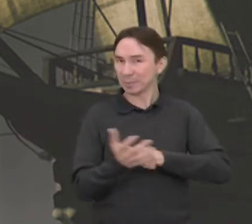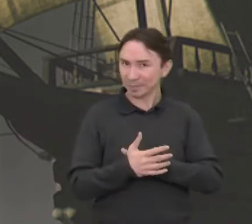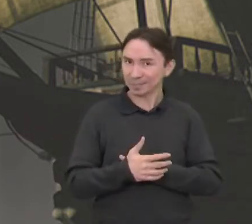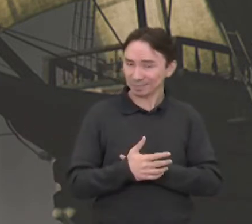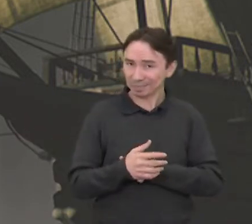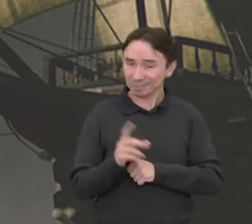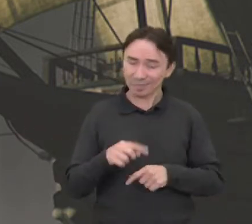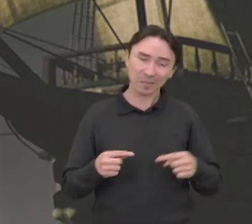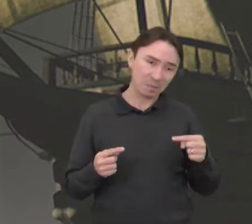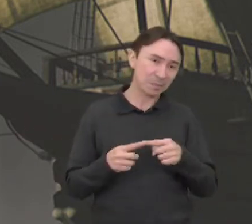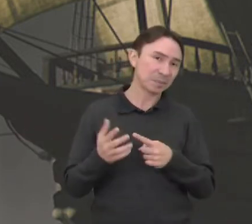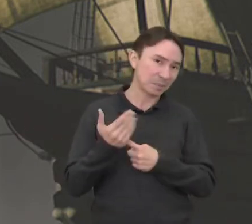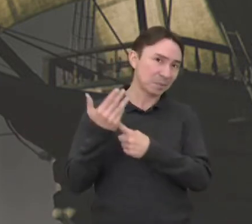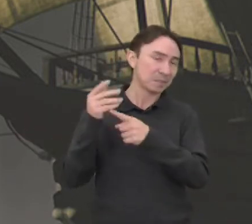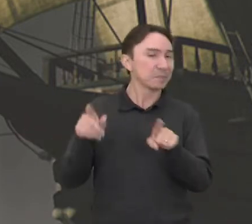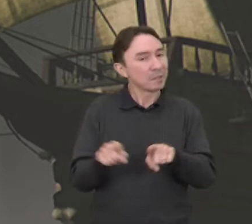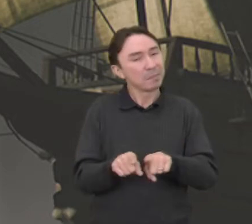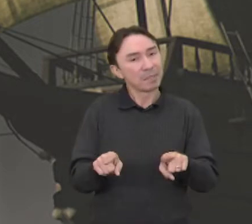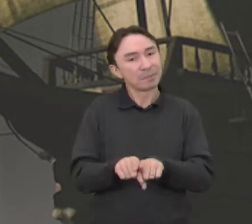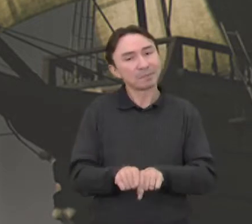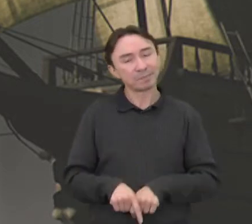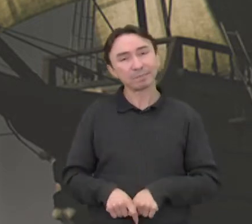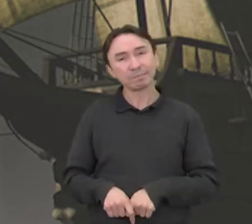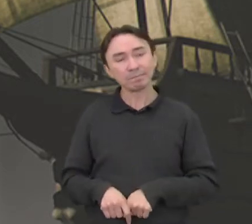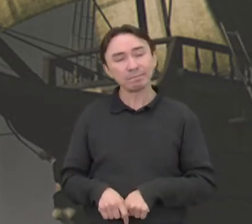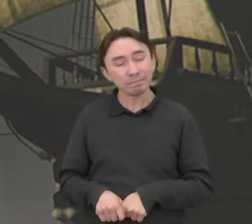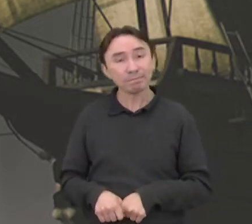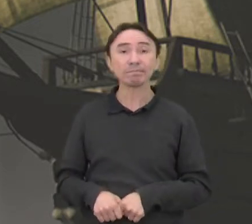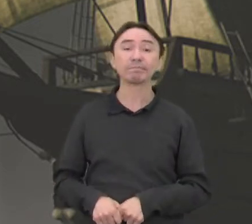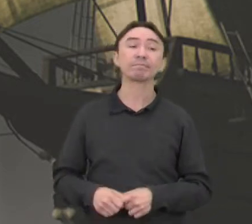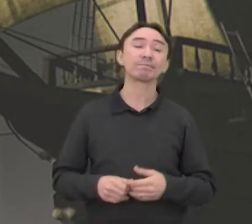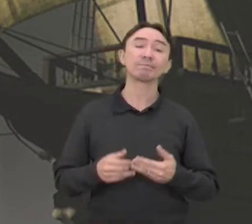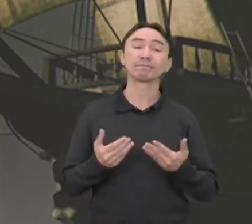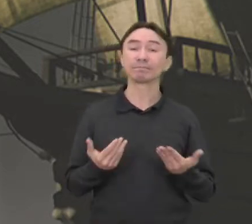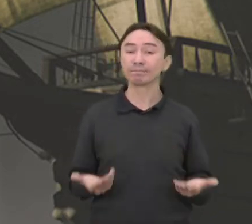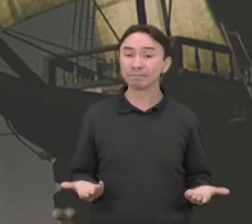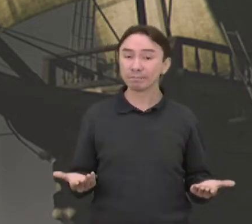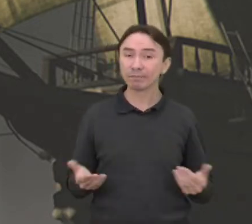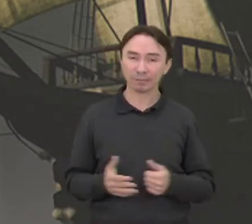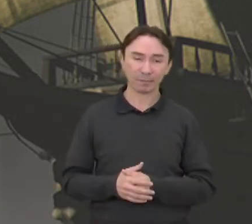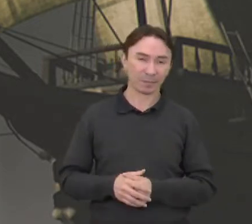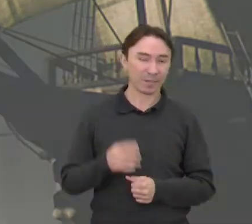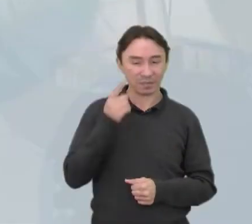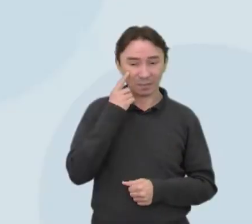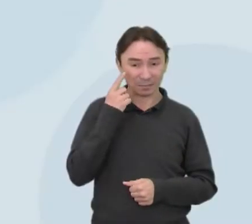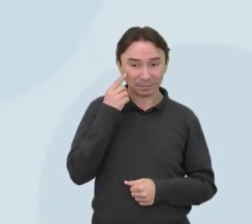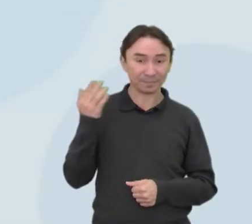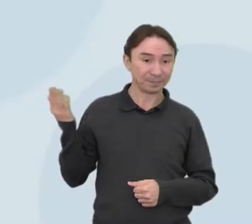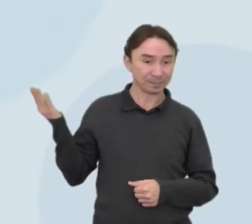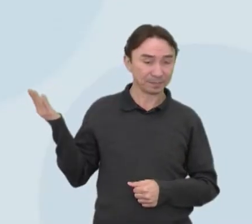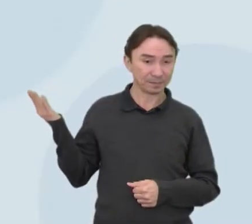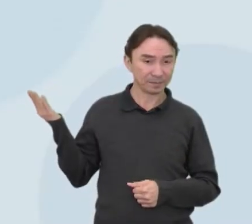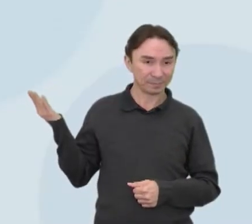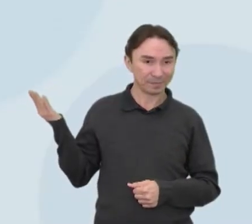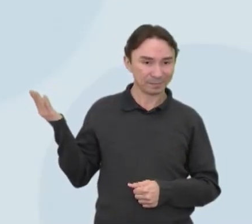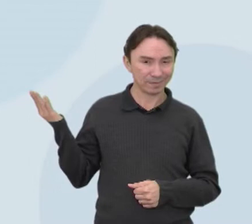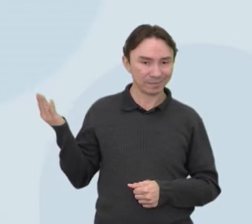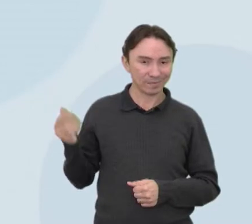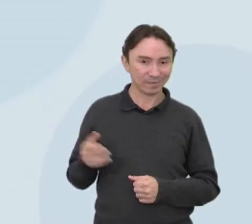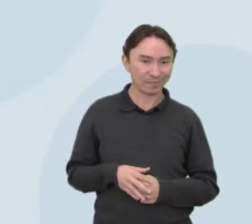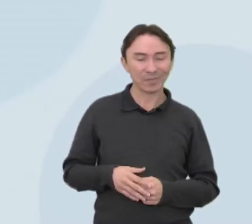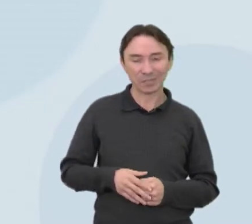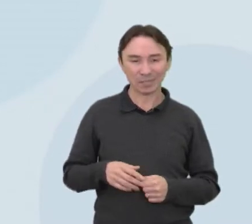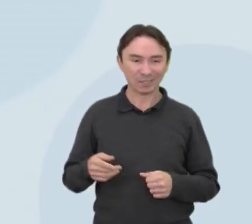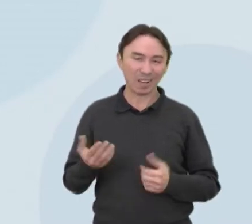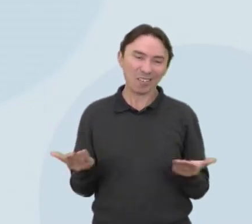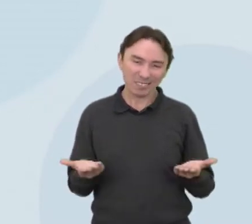né? Pessoal, eu vou... tá aí na tela para vocês, é justamente a imagem que a gente está usando